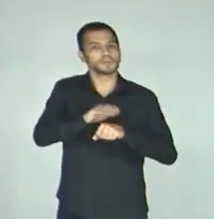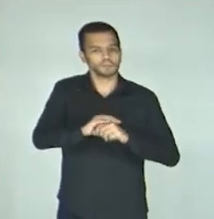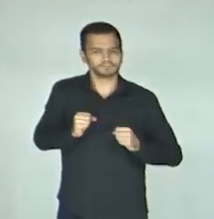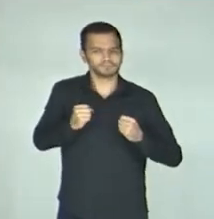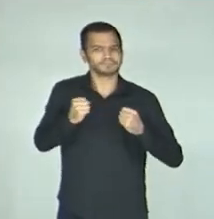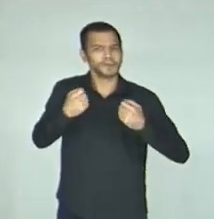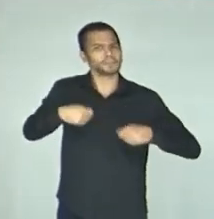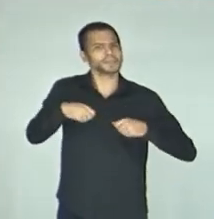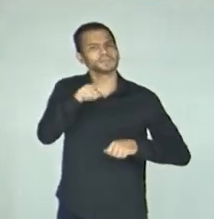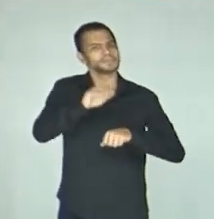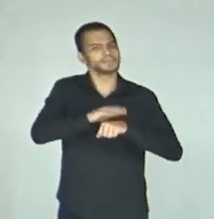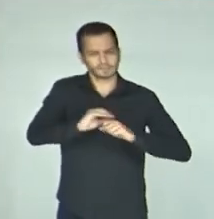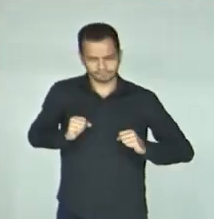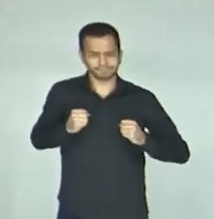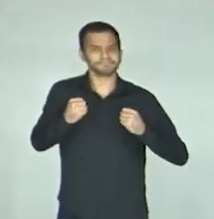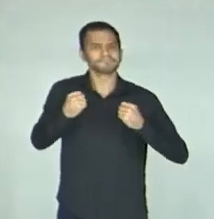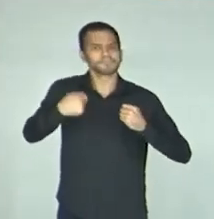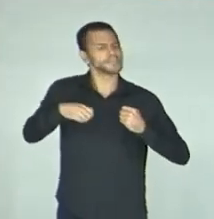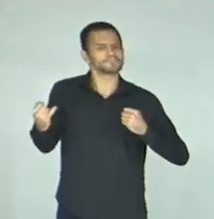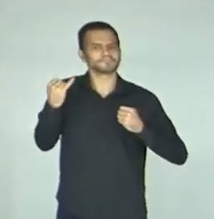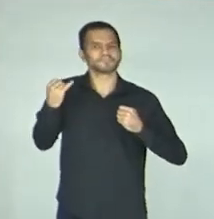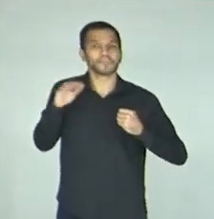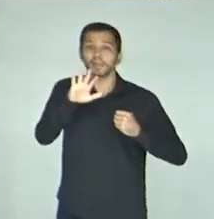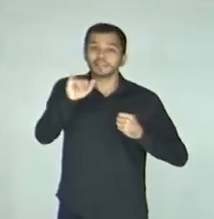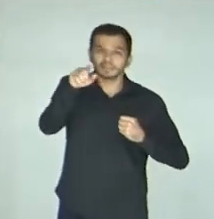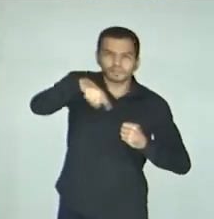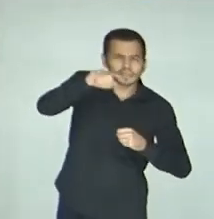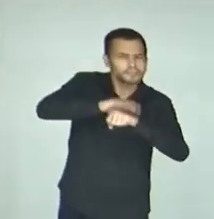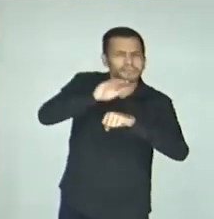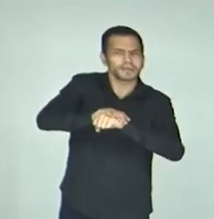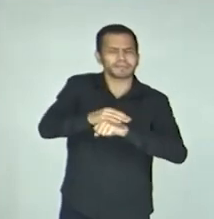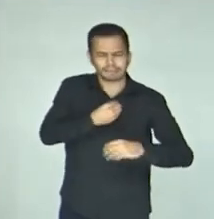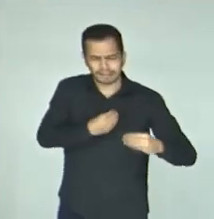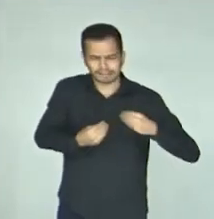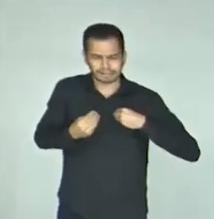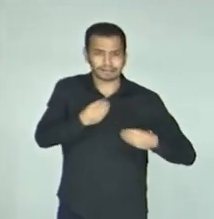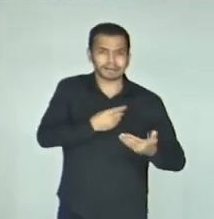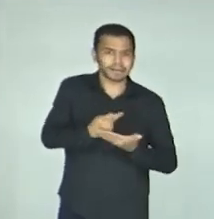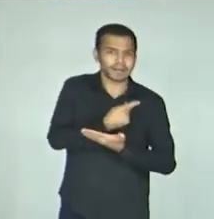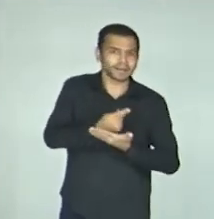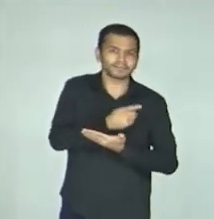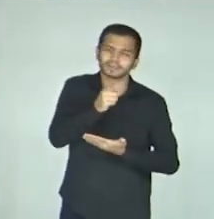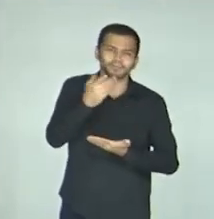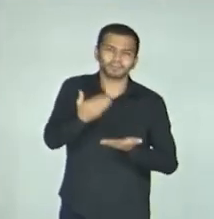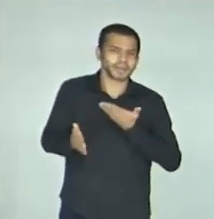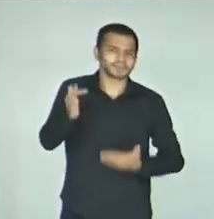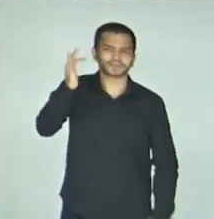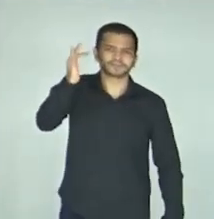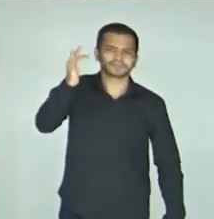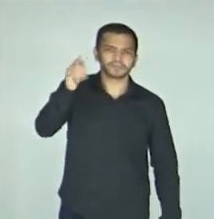promessa de Deus a sua disposição mas se você cometeu os erros que Olá foi cometendo você vai jogar fora